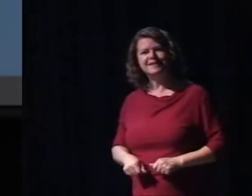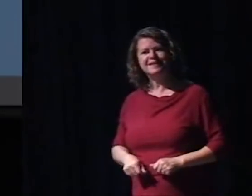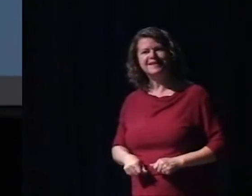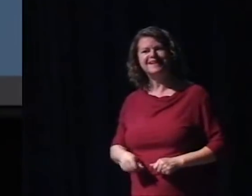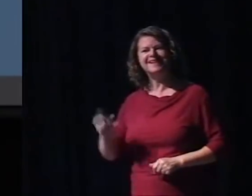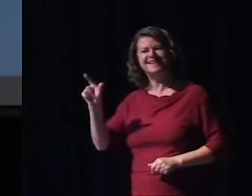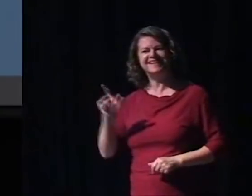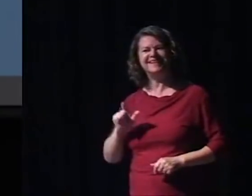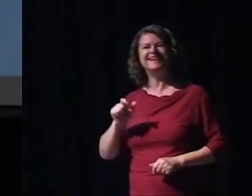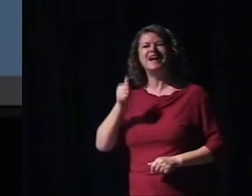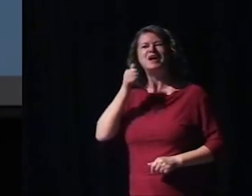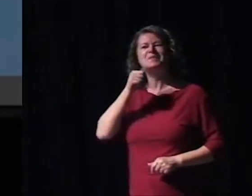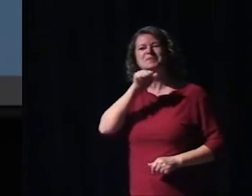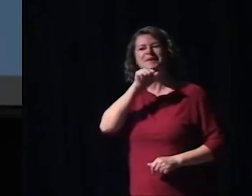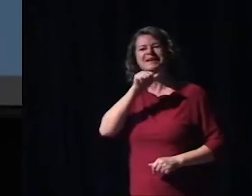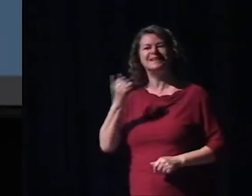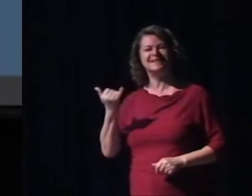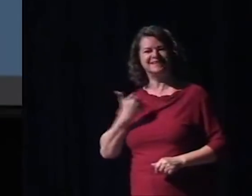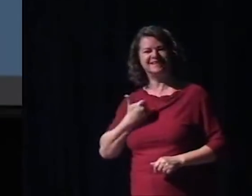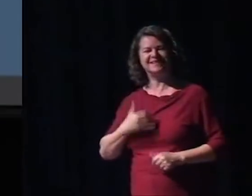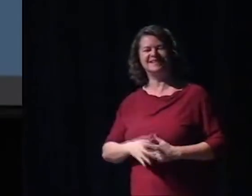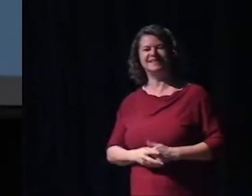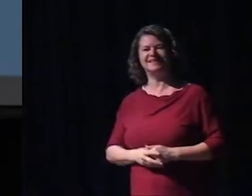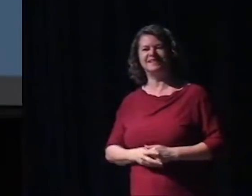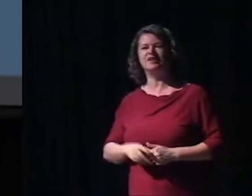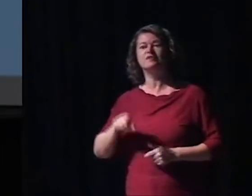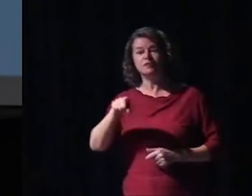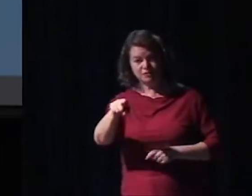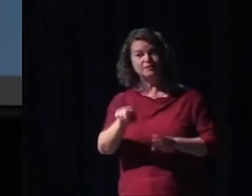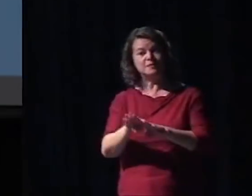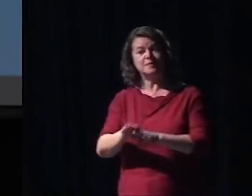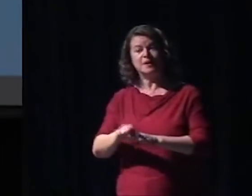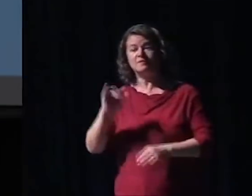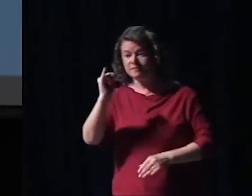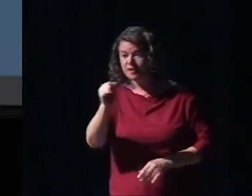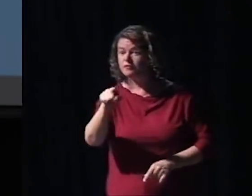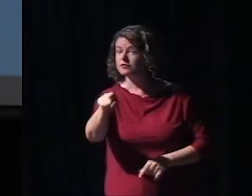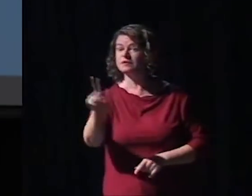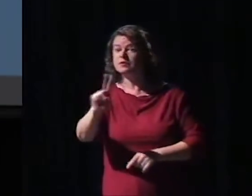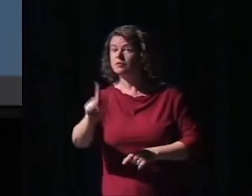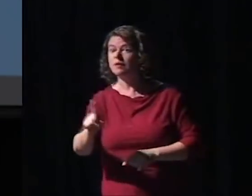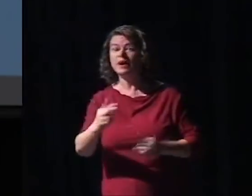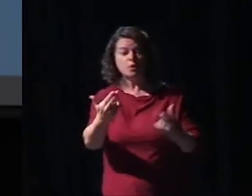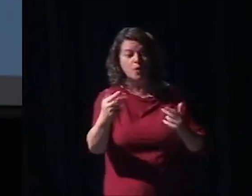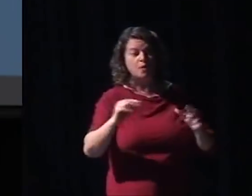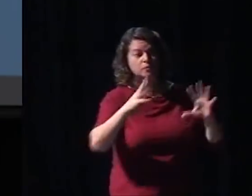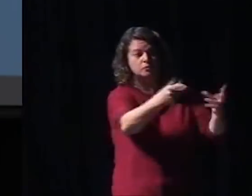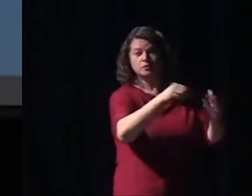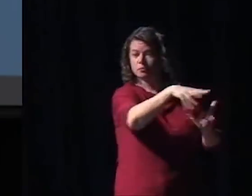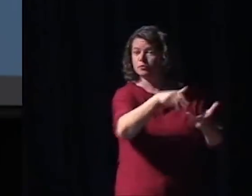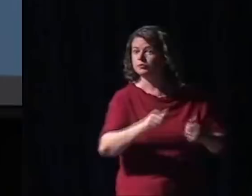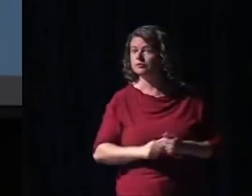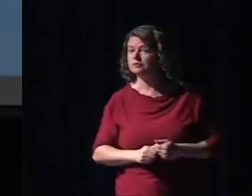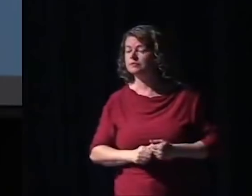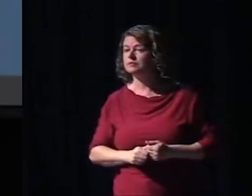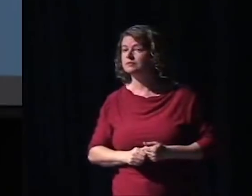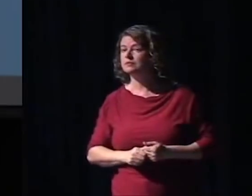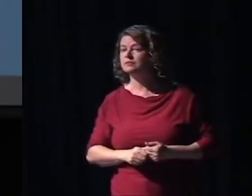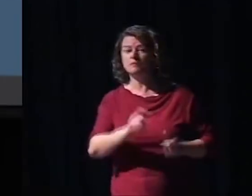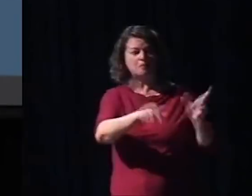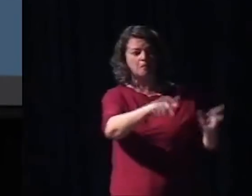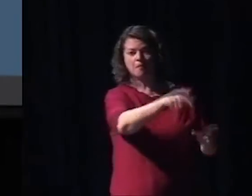você, você pertence ao Senhor. E é por isso que o nosso Deus exige santidade, pois